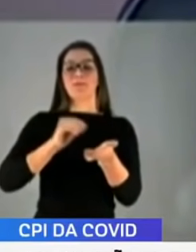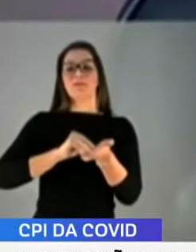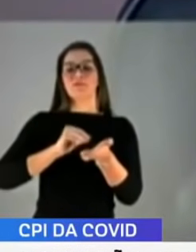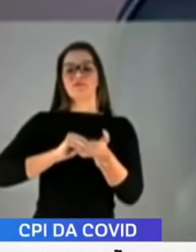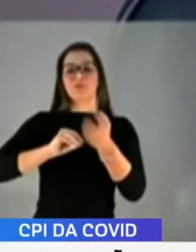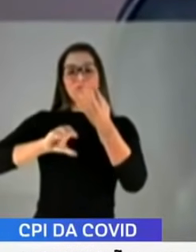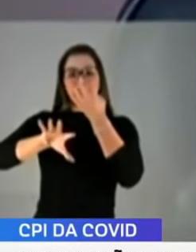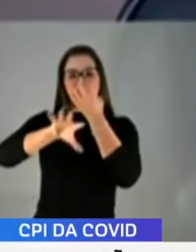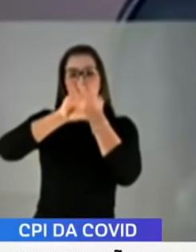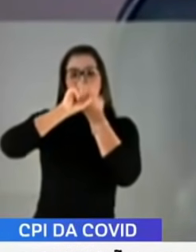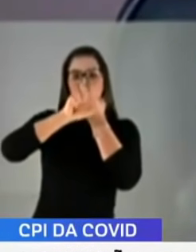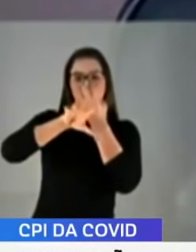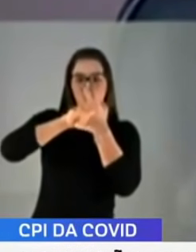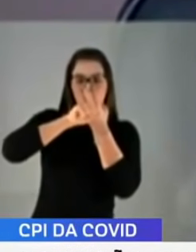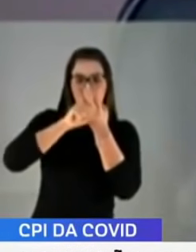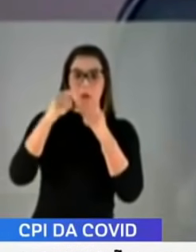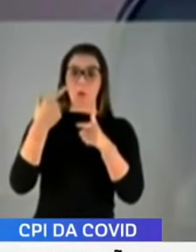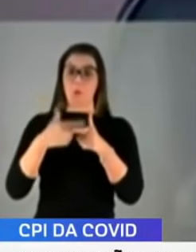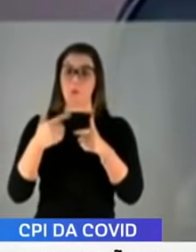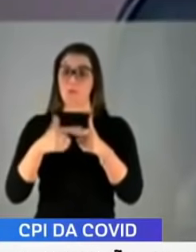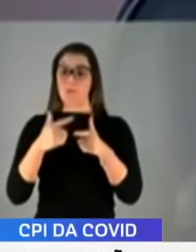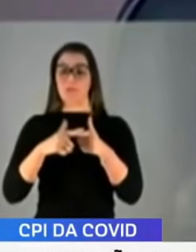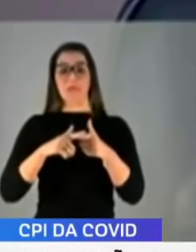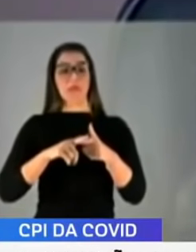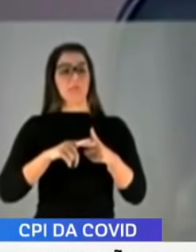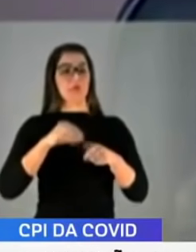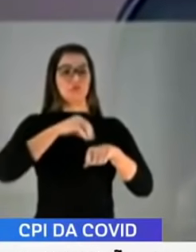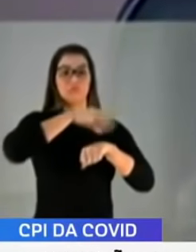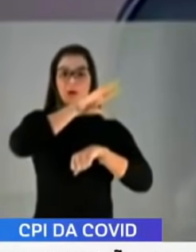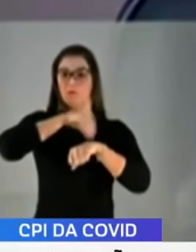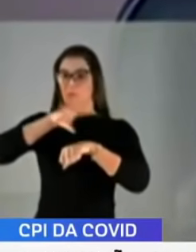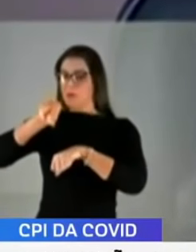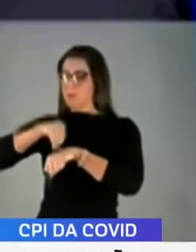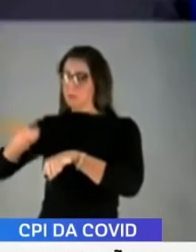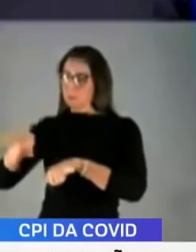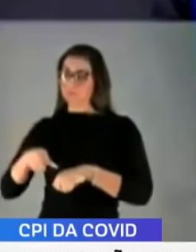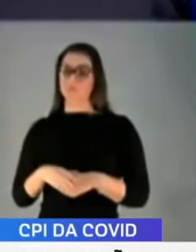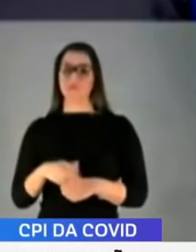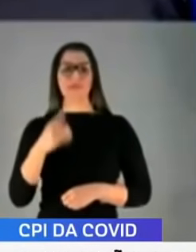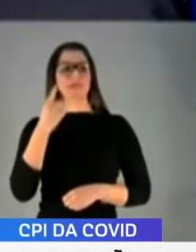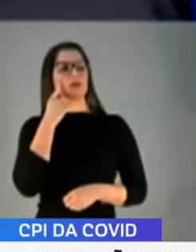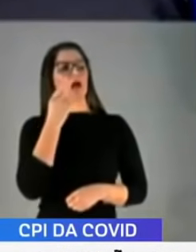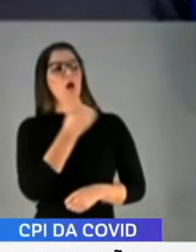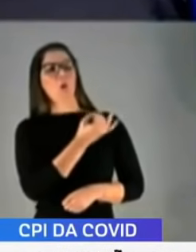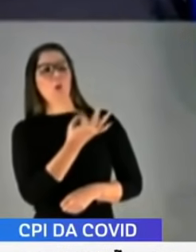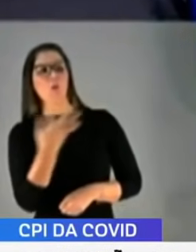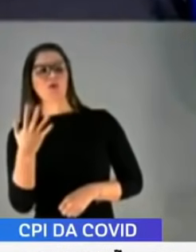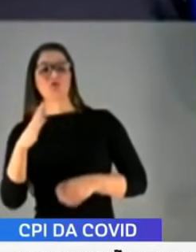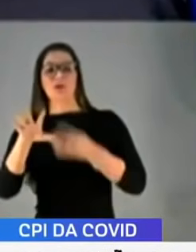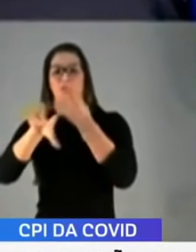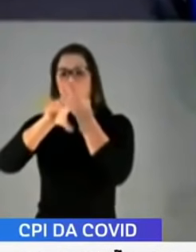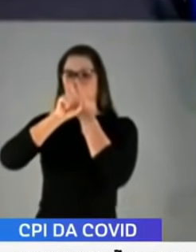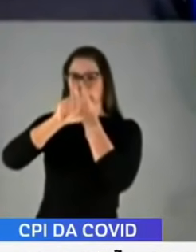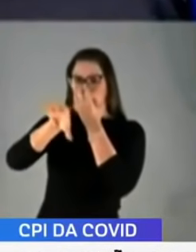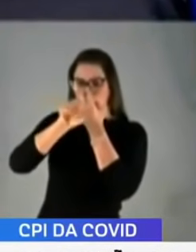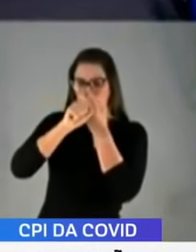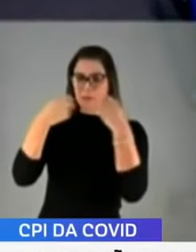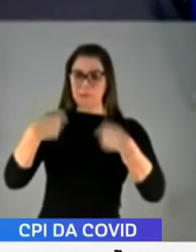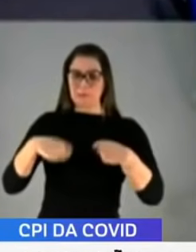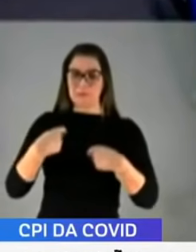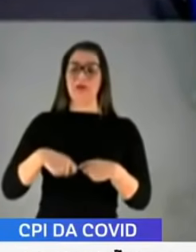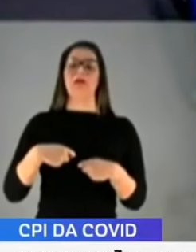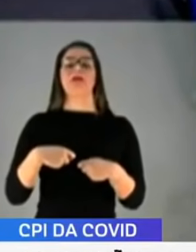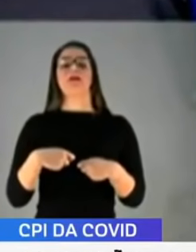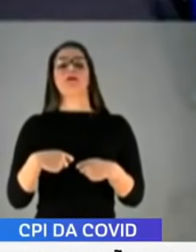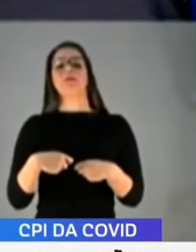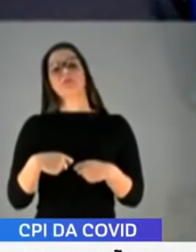eles, mencionado como um problema na rede. Vossa Senhoria considera que a quantidade de oxigênio medicinal necessária para